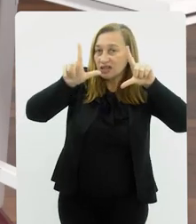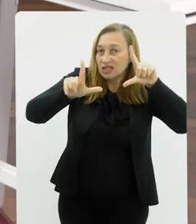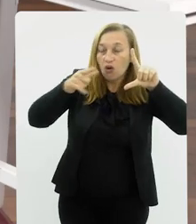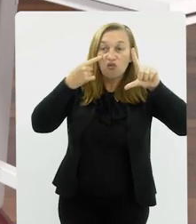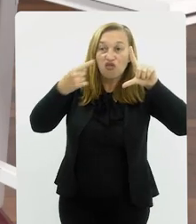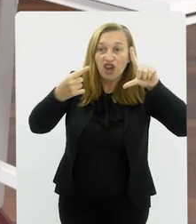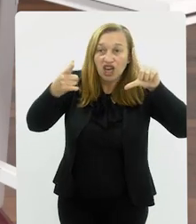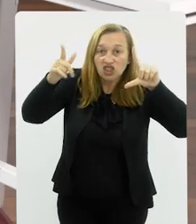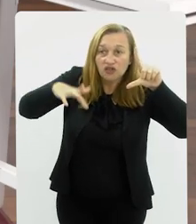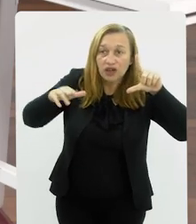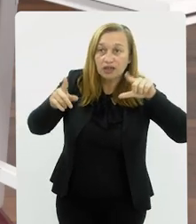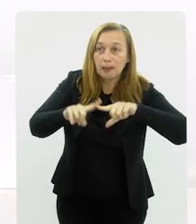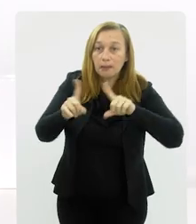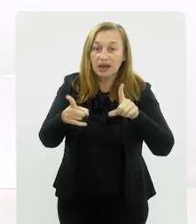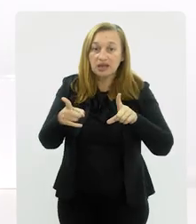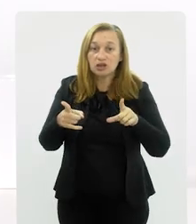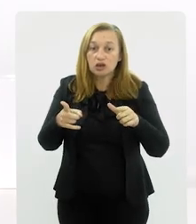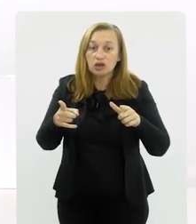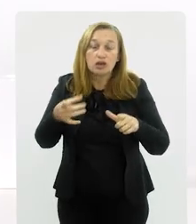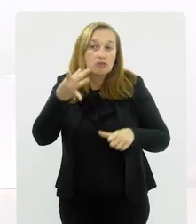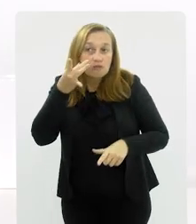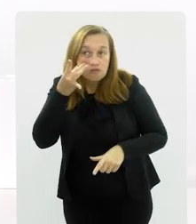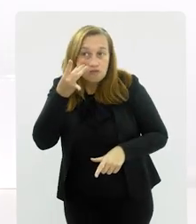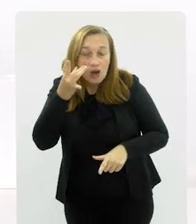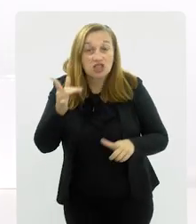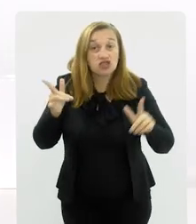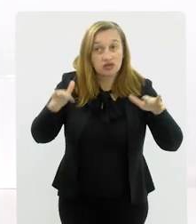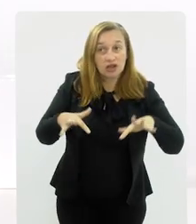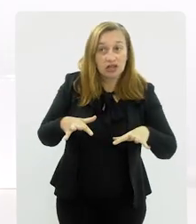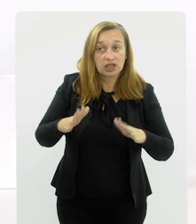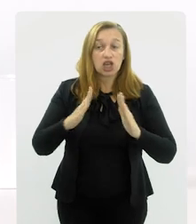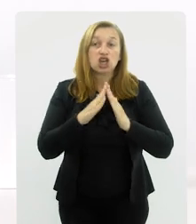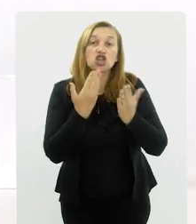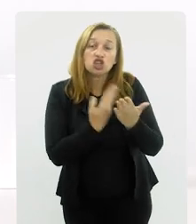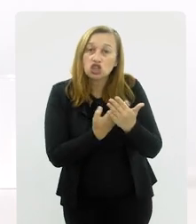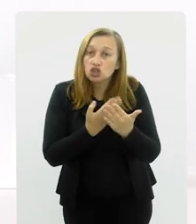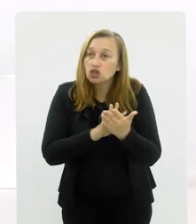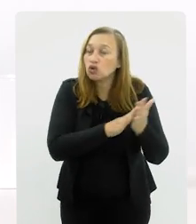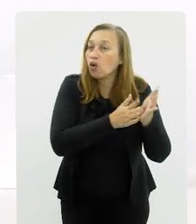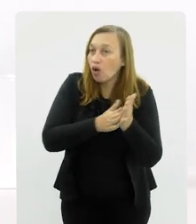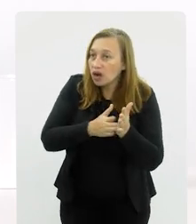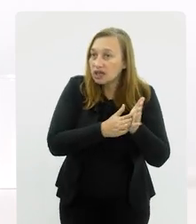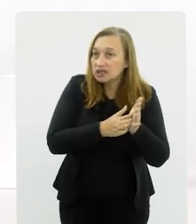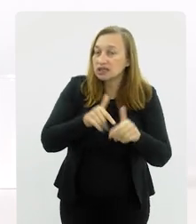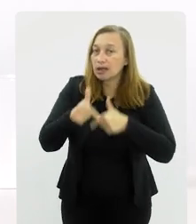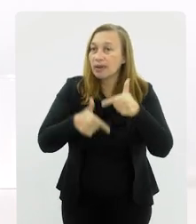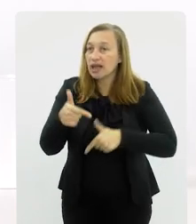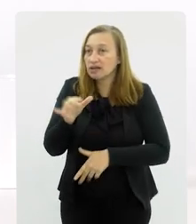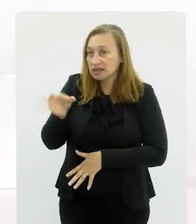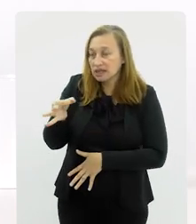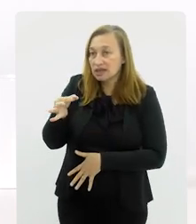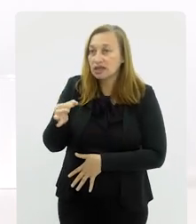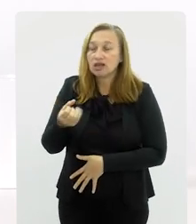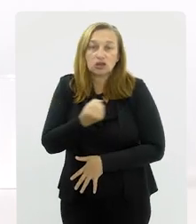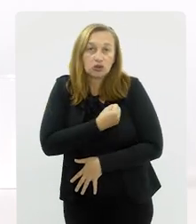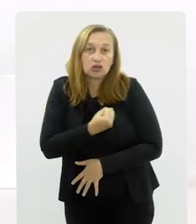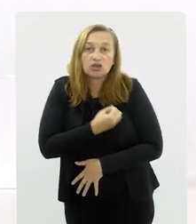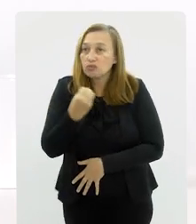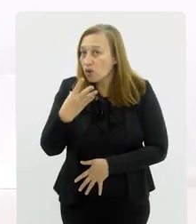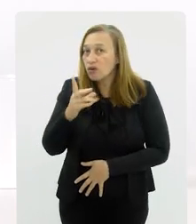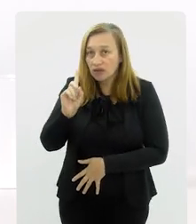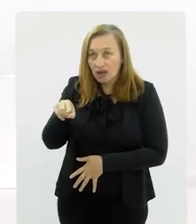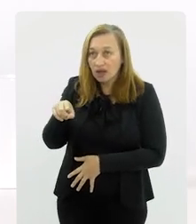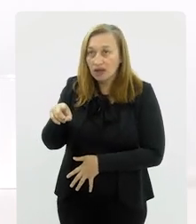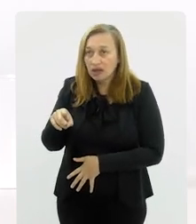legal. Só que eu acho que tem que ter os momentos certos, as pinceladas certas. Escolas que souberam trabalhar isso de forma correta se tiveram êxito, né? Sem